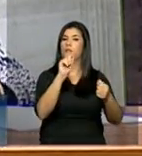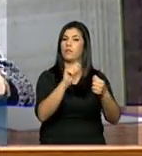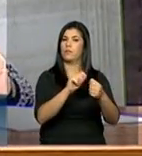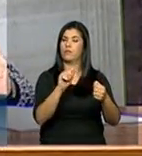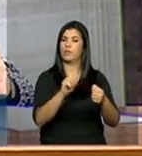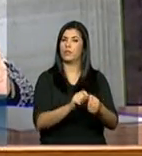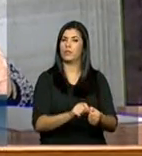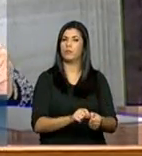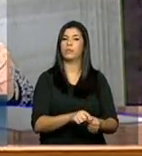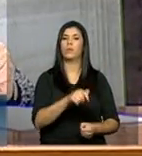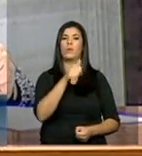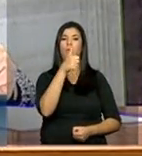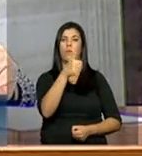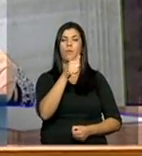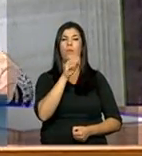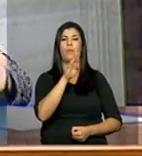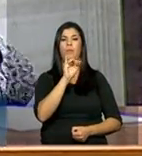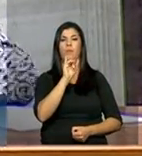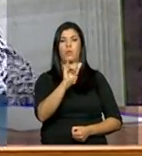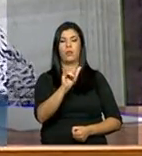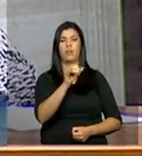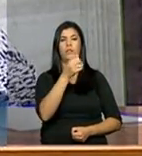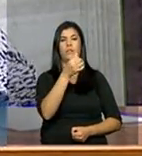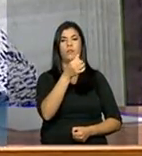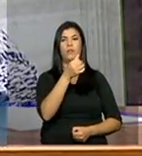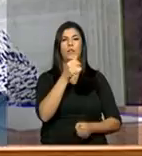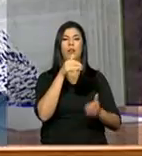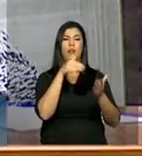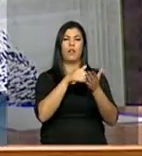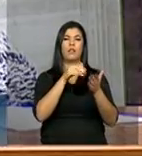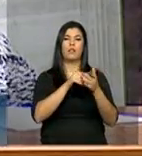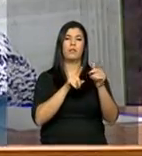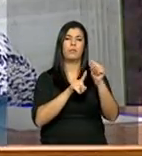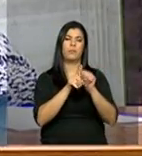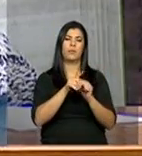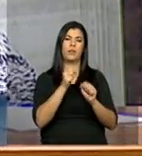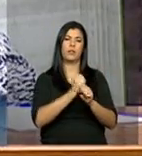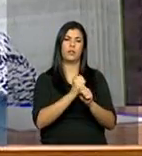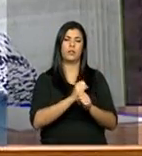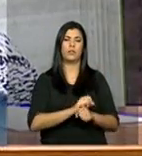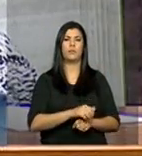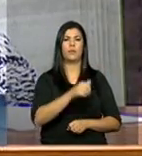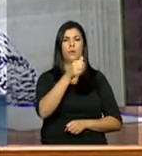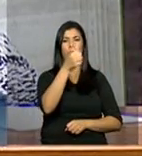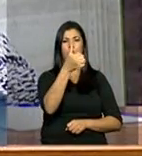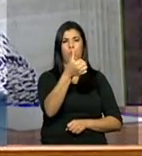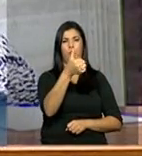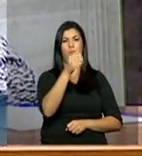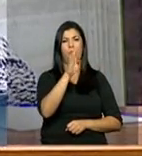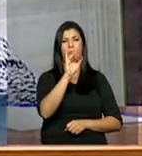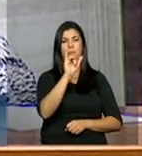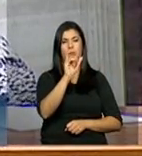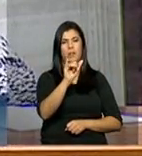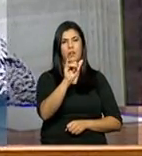bilhão e 66, vamos executar até o final desse ano, 1 bilhão e 66. Então,